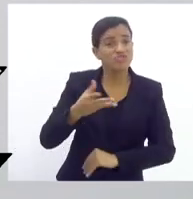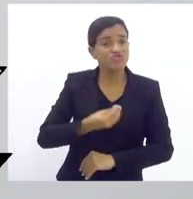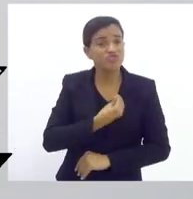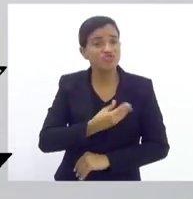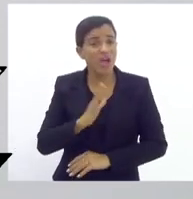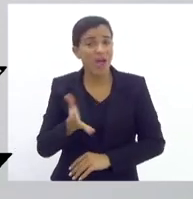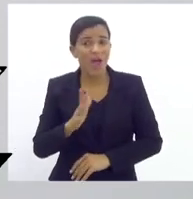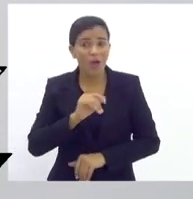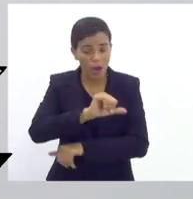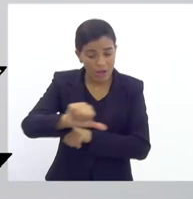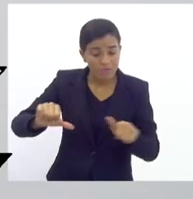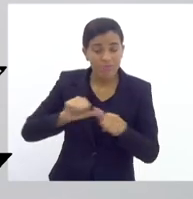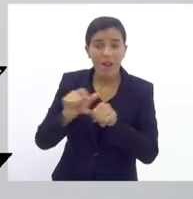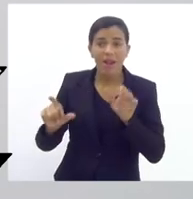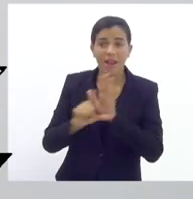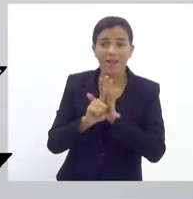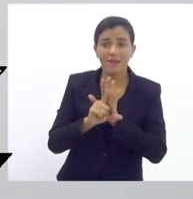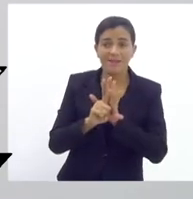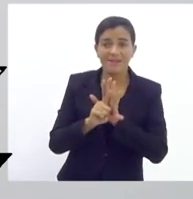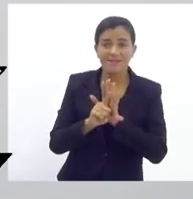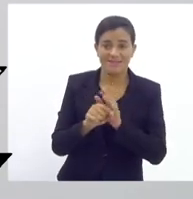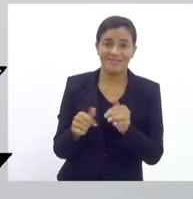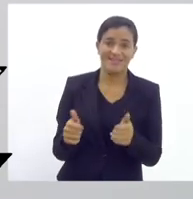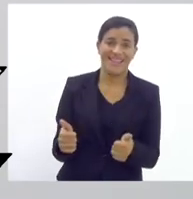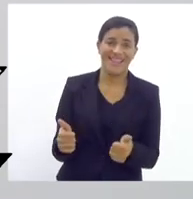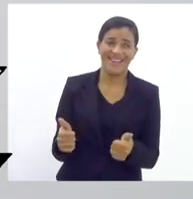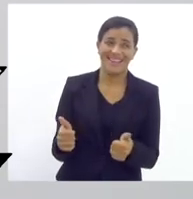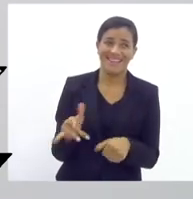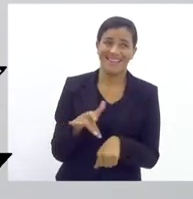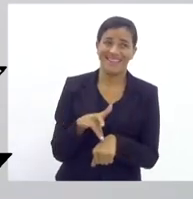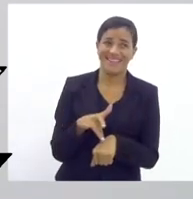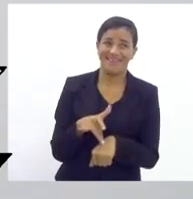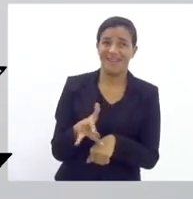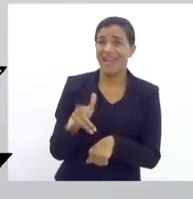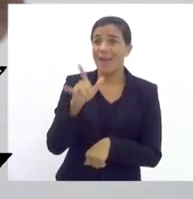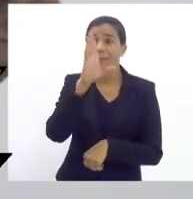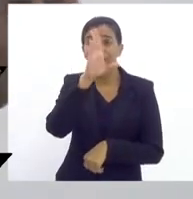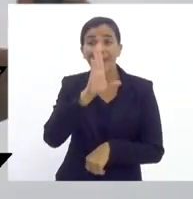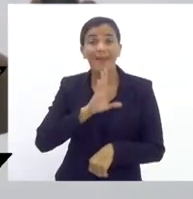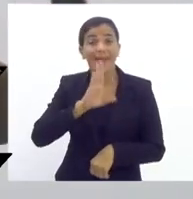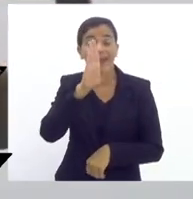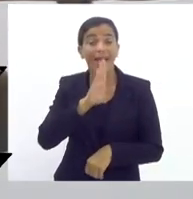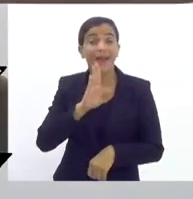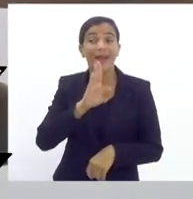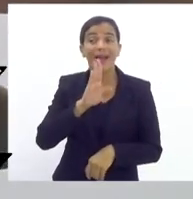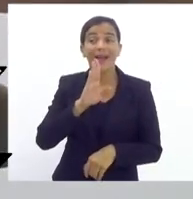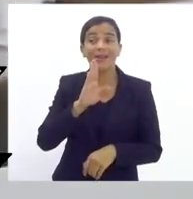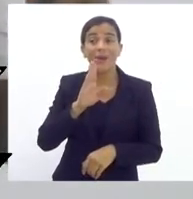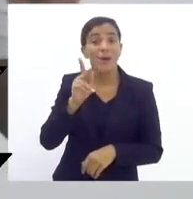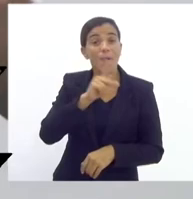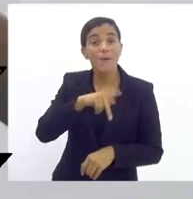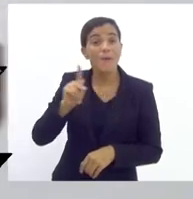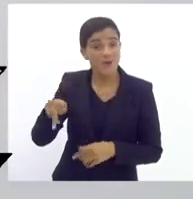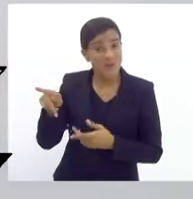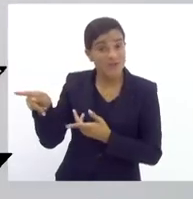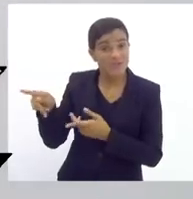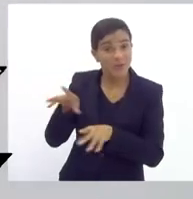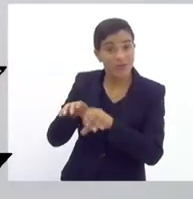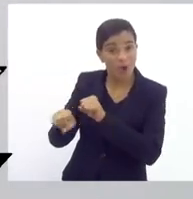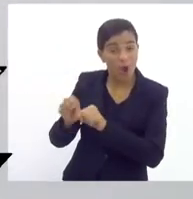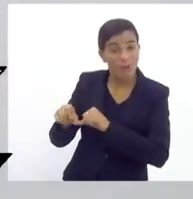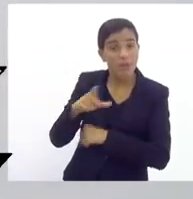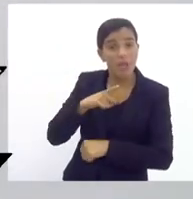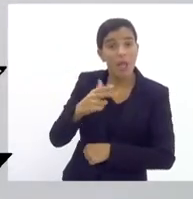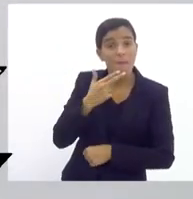Que bom que vai virar a lei a gente tá mas não aqui é de graça os professores falam línguas Como disse o Thales